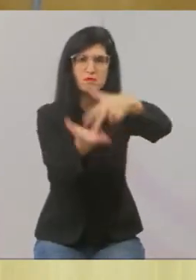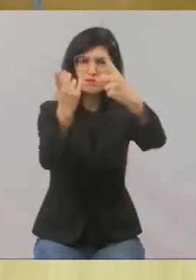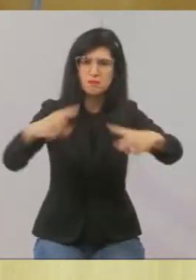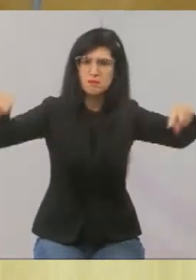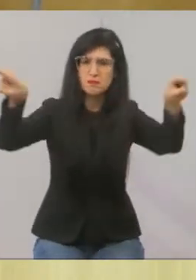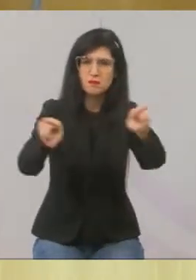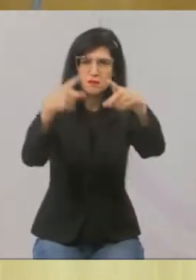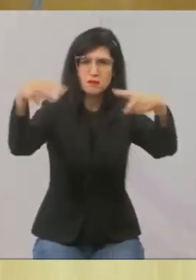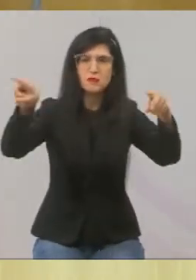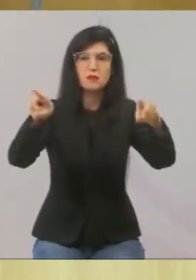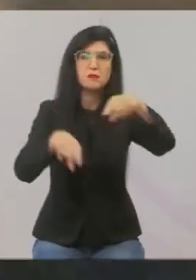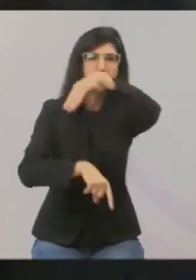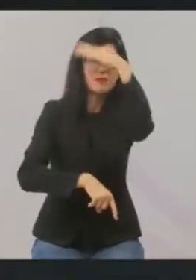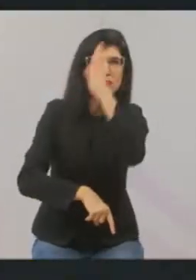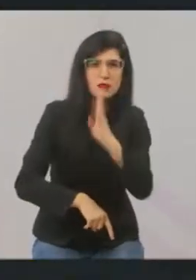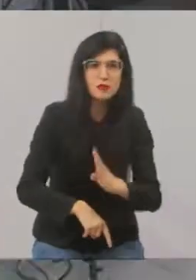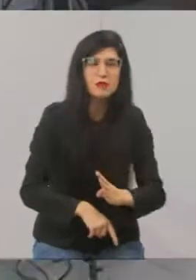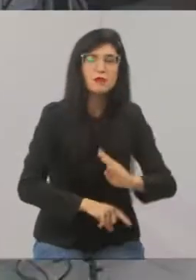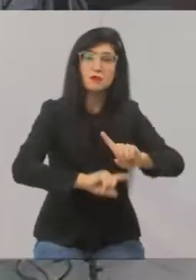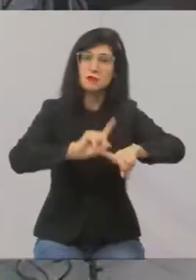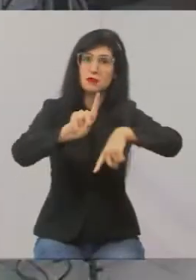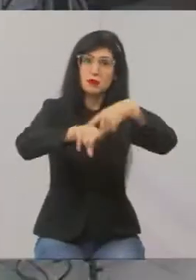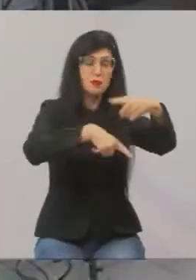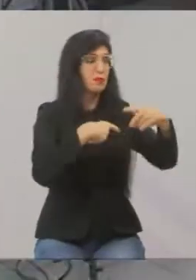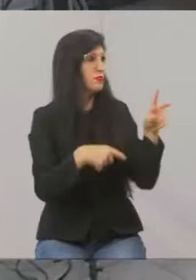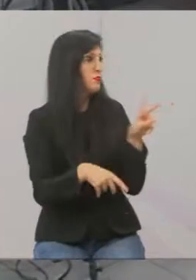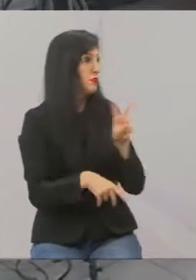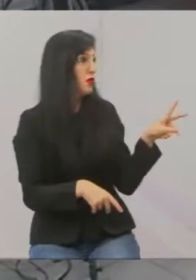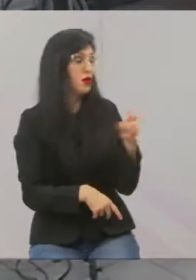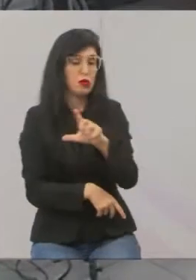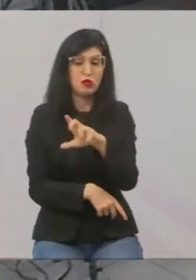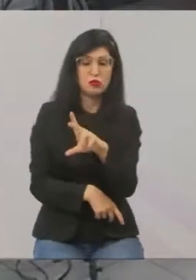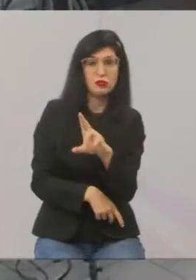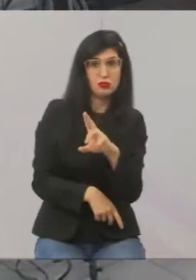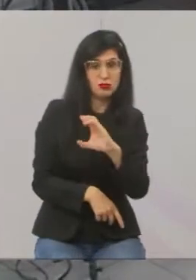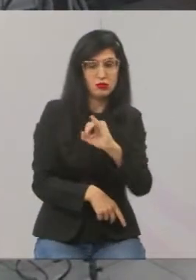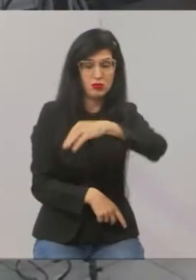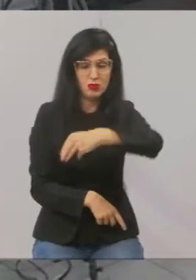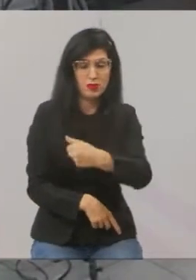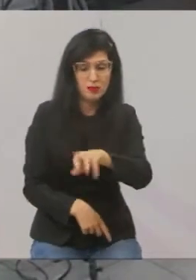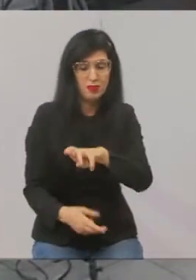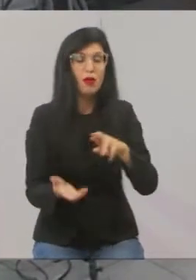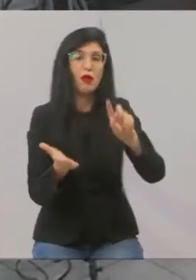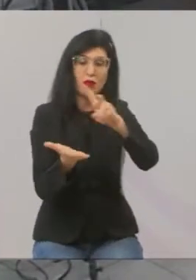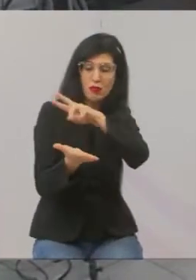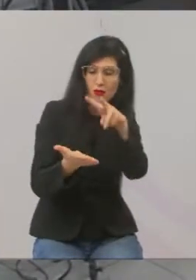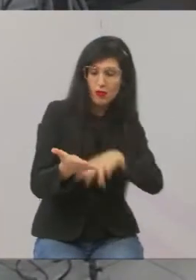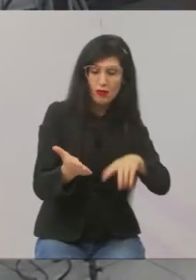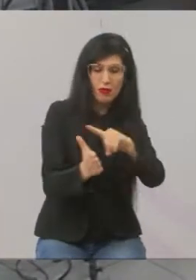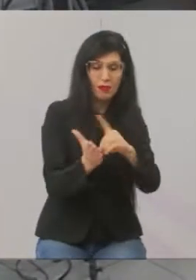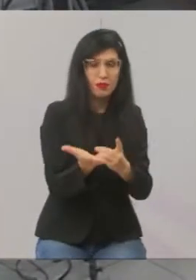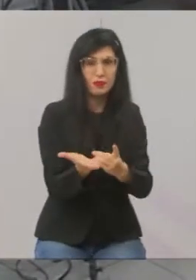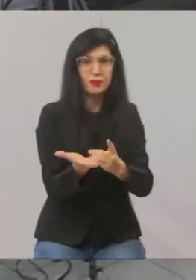nacional brasileiro. Logo após, por gentileza, a vereadora Lucimar Ponciano proceda à leitura de um trecho da Bíblia.